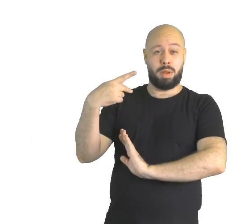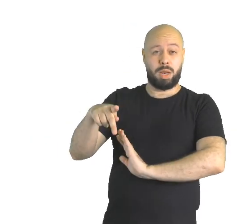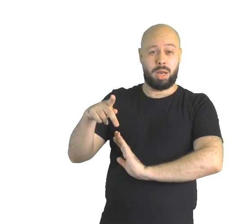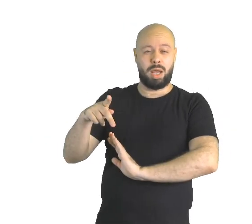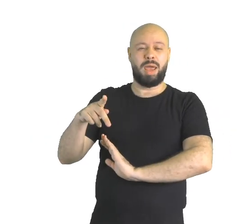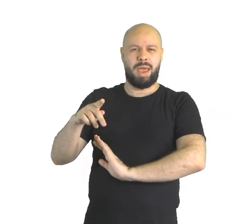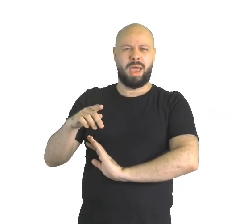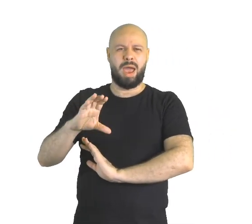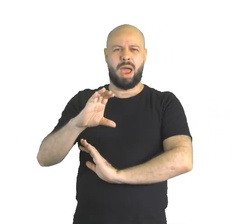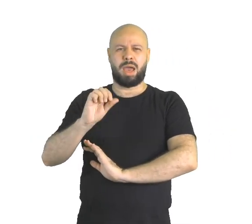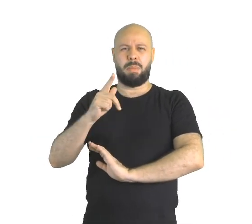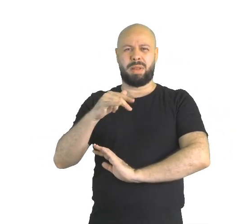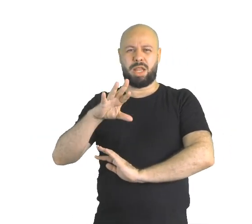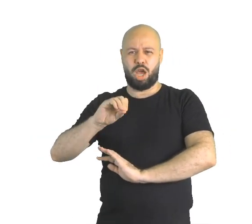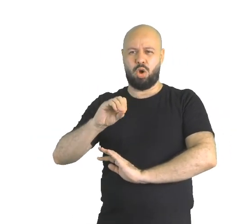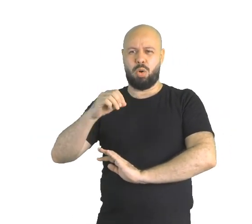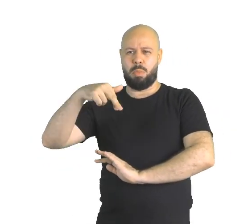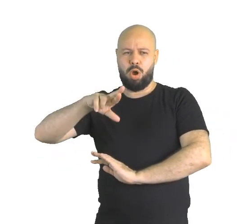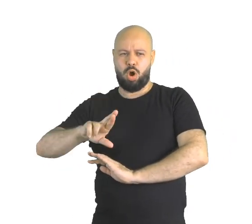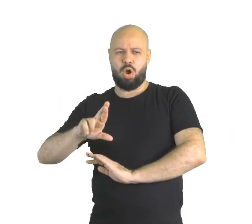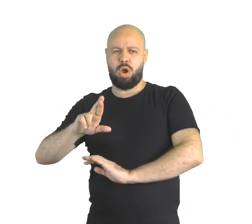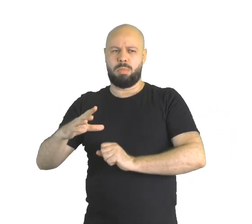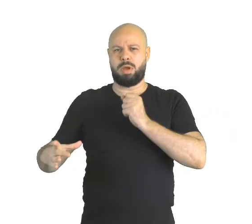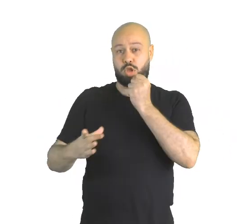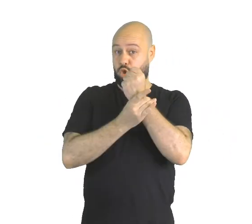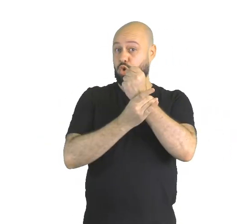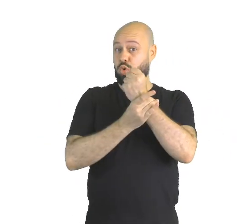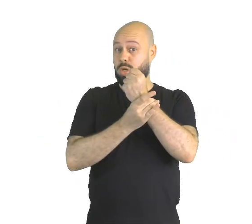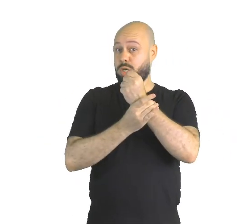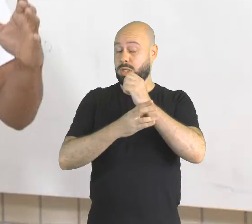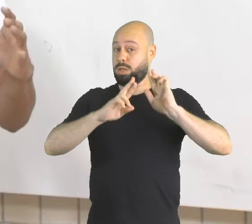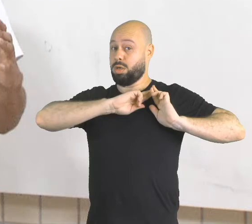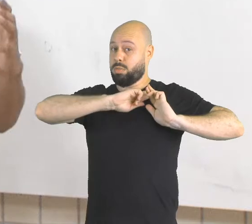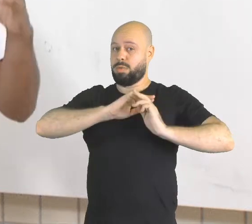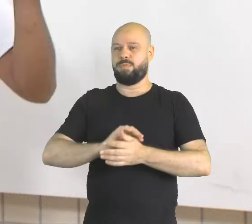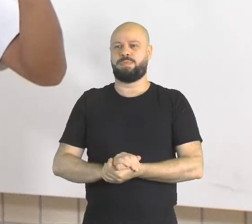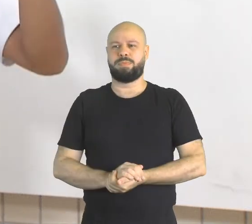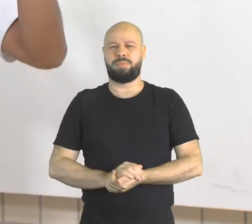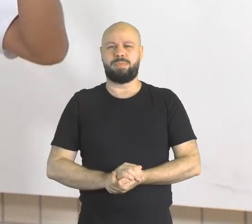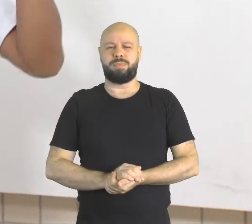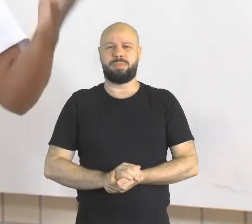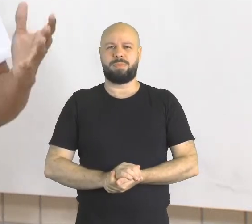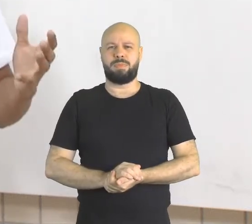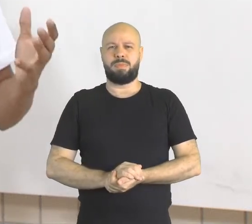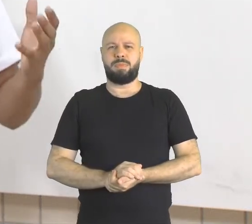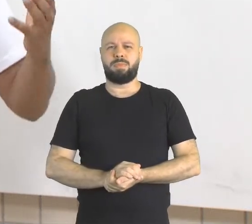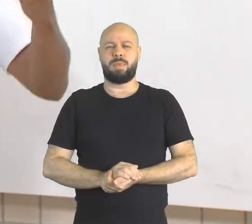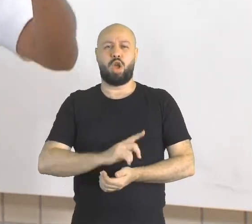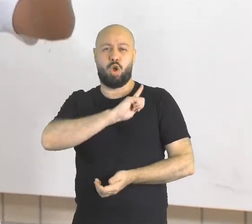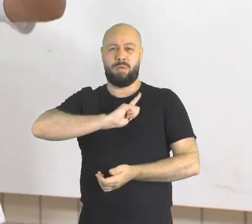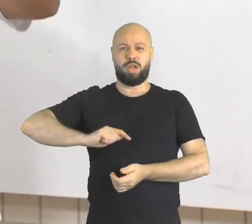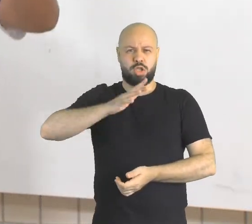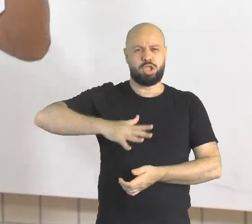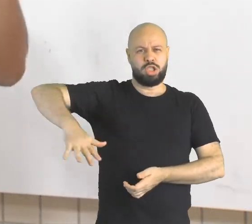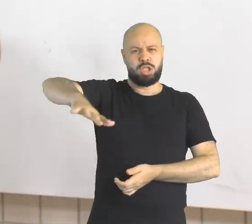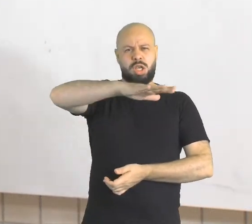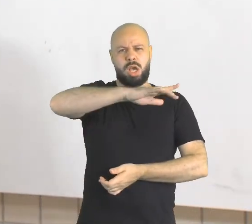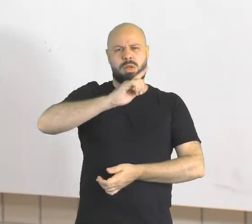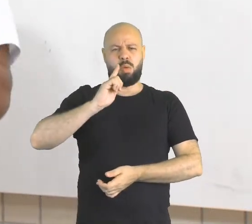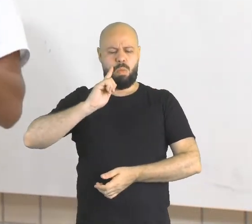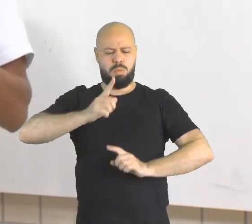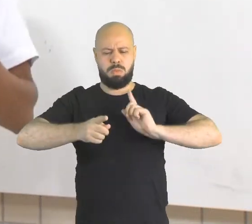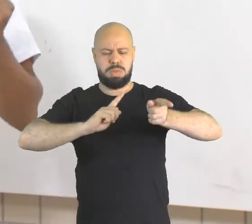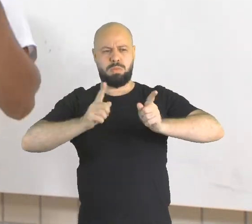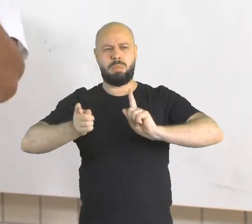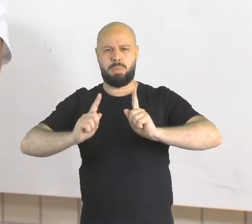colônia portuguesa era o chamado capitão-mor. Né? Então, o governador-geral ele vai, né, delegar